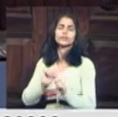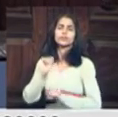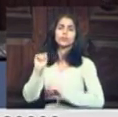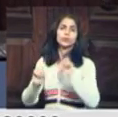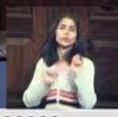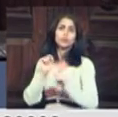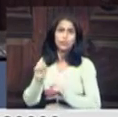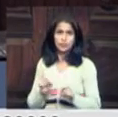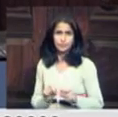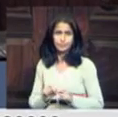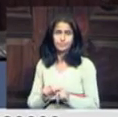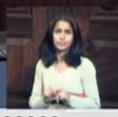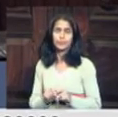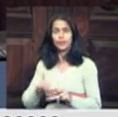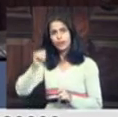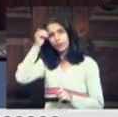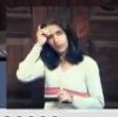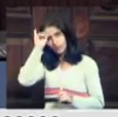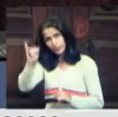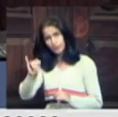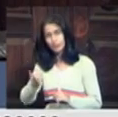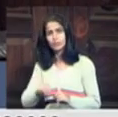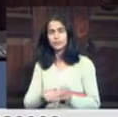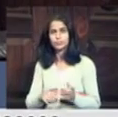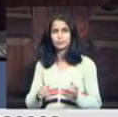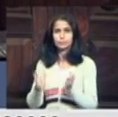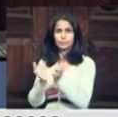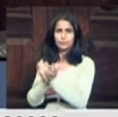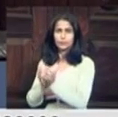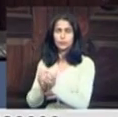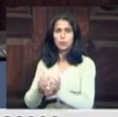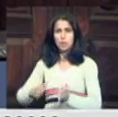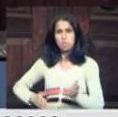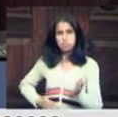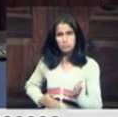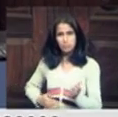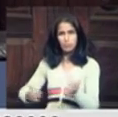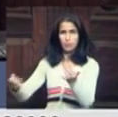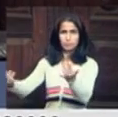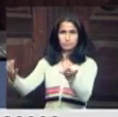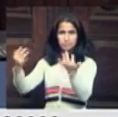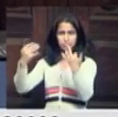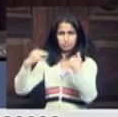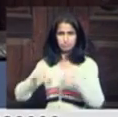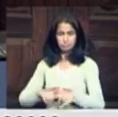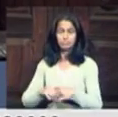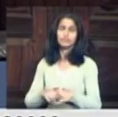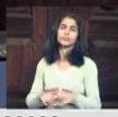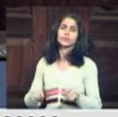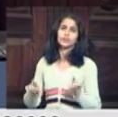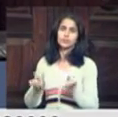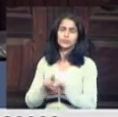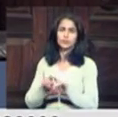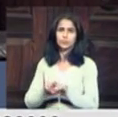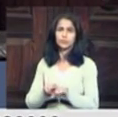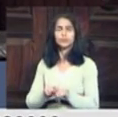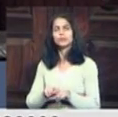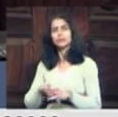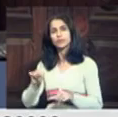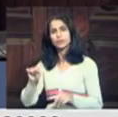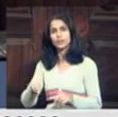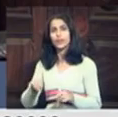estão sendo tomadas para evitar que isso aconteça e qual é a real situação da participação ou da atuação dessa